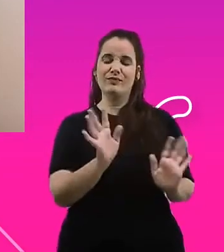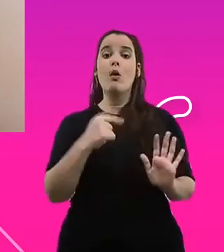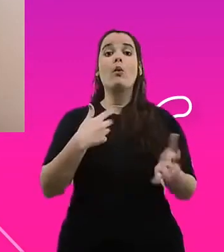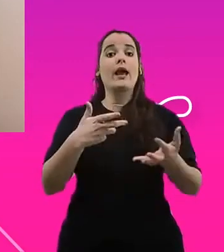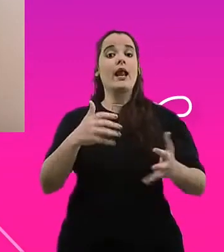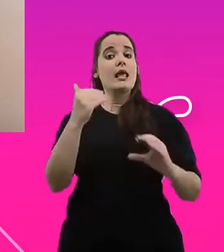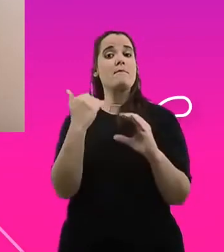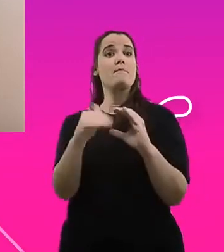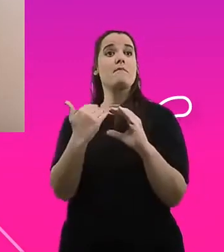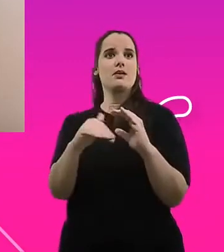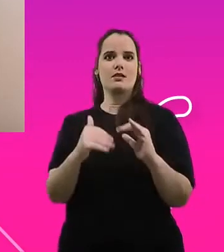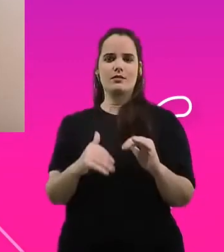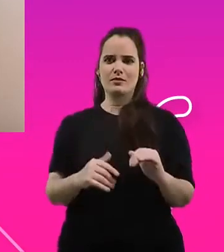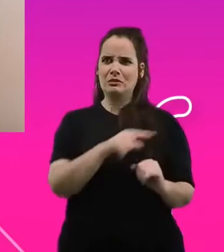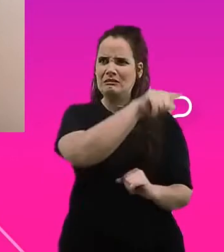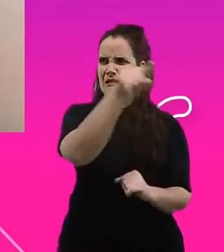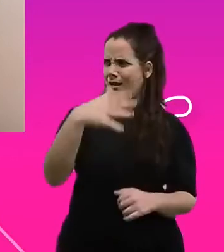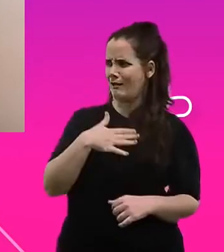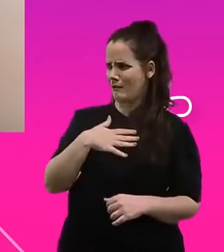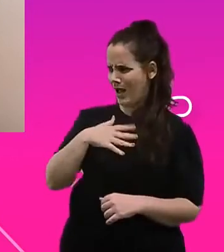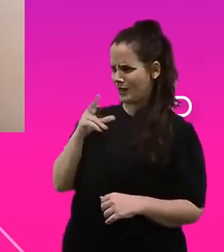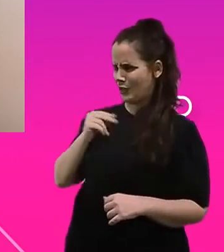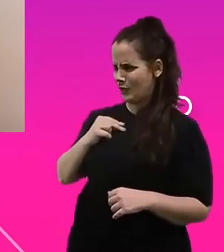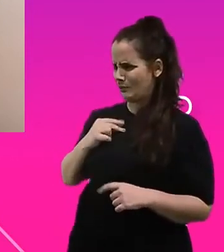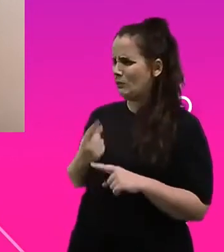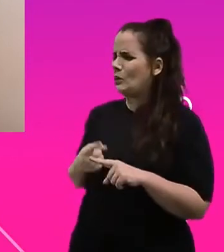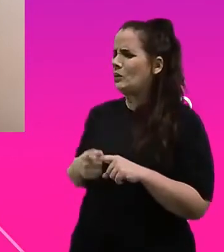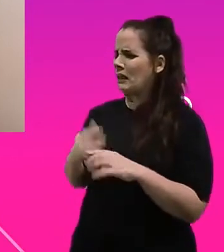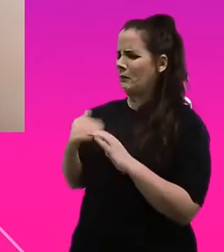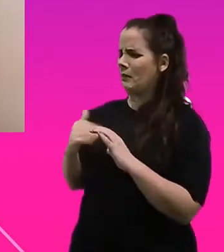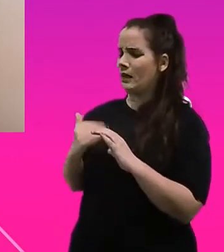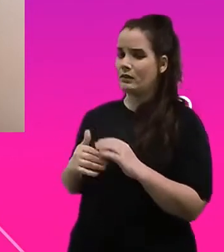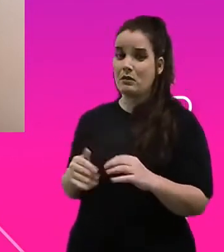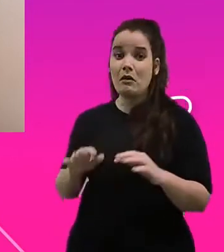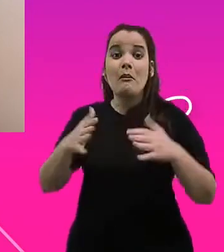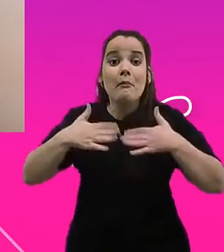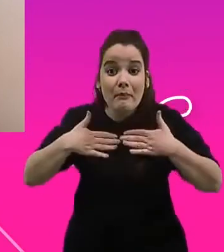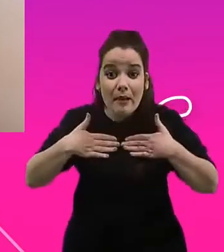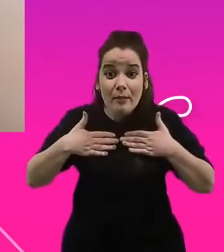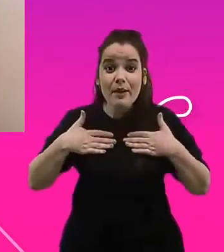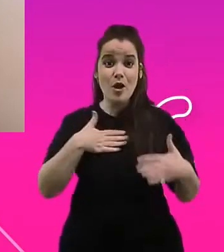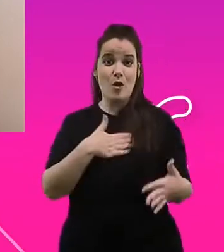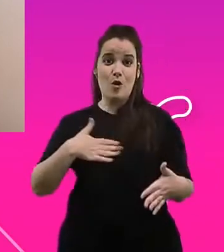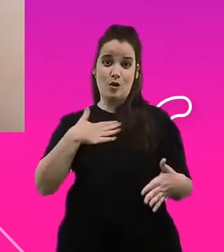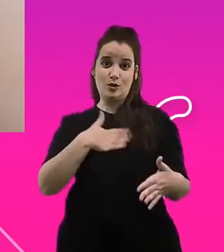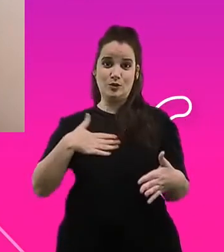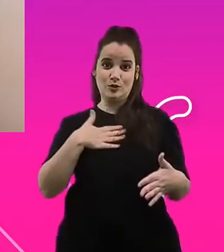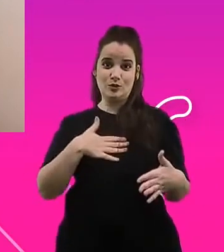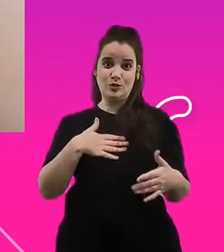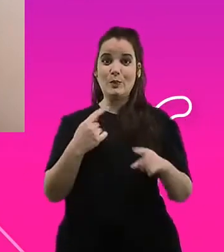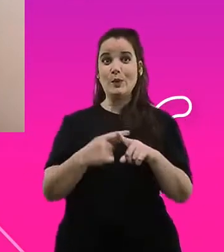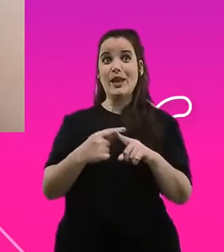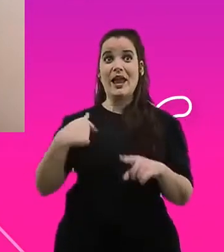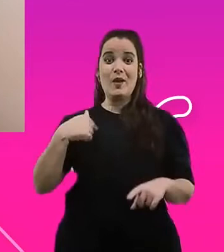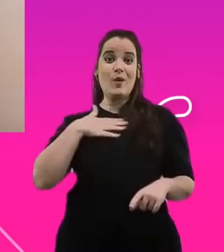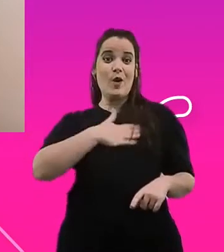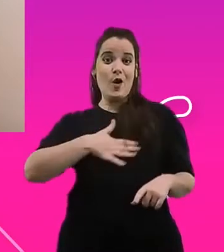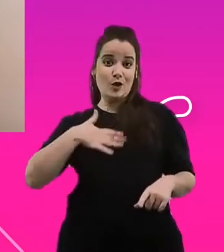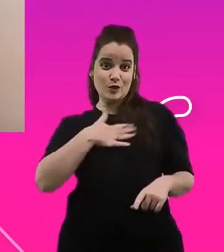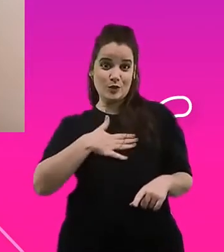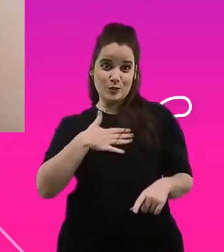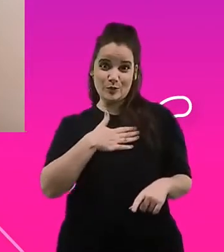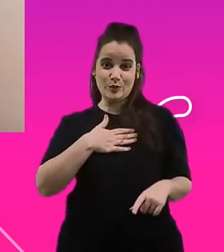que e-mail e tal? Cara, para mim sempre foi a única opção. Porque o conteúdo é o meu hobby. Eu faço no meu tempo livre, né?